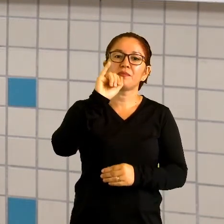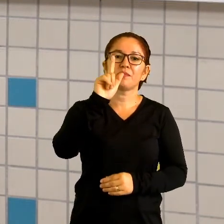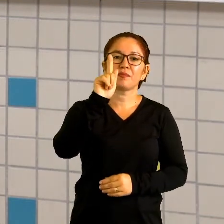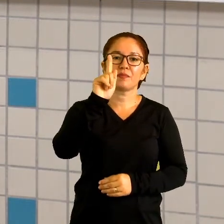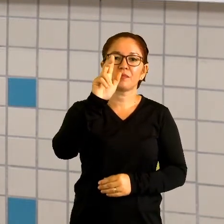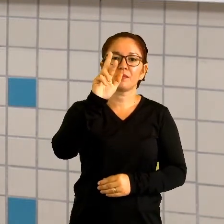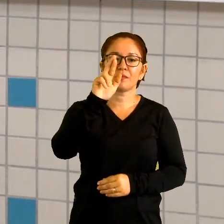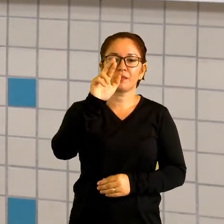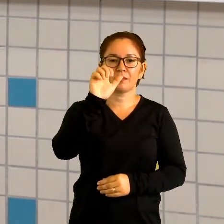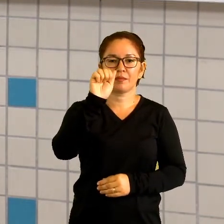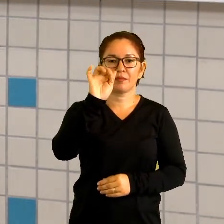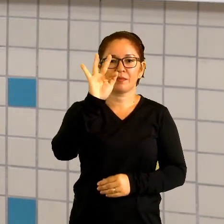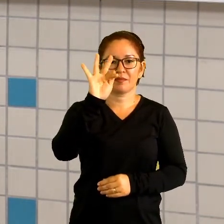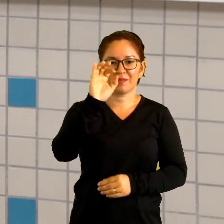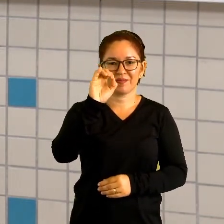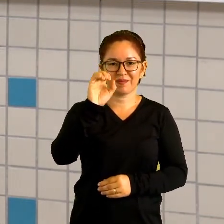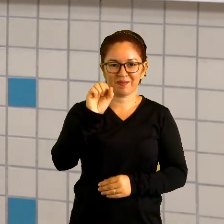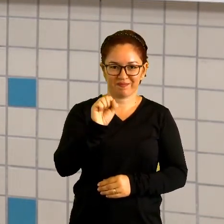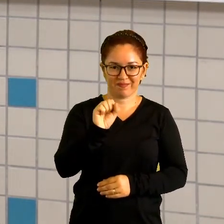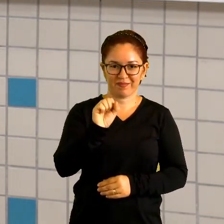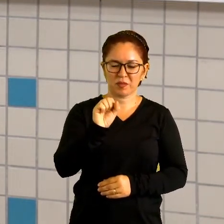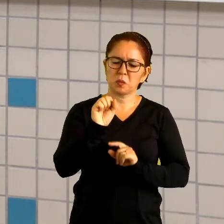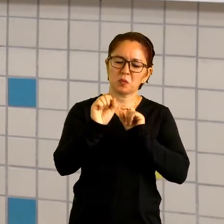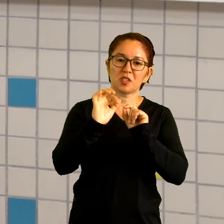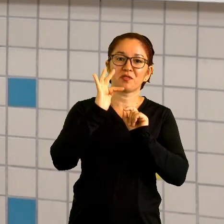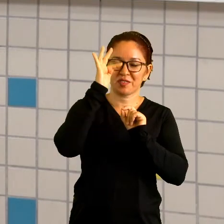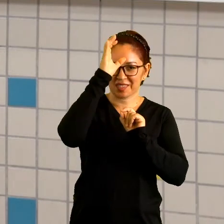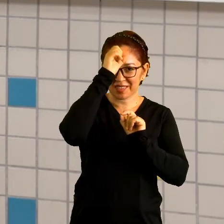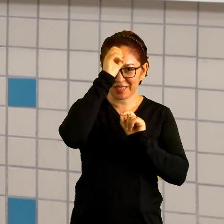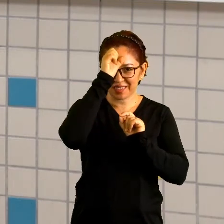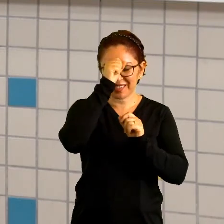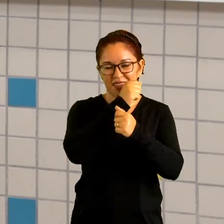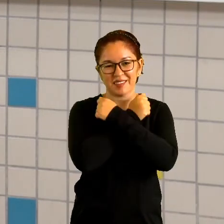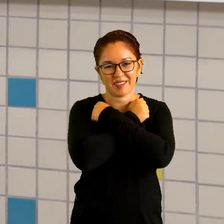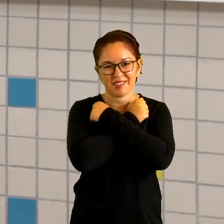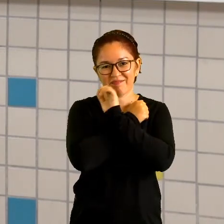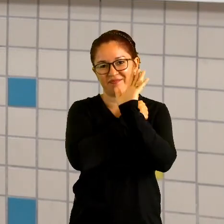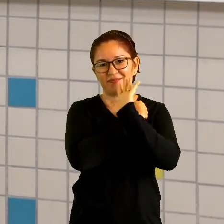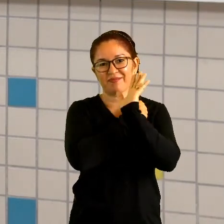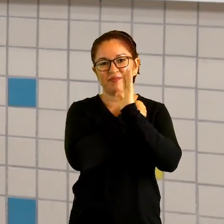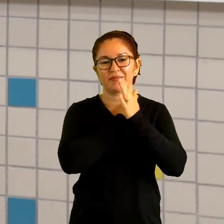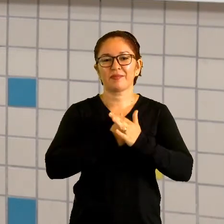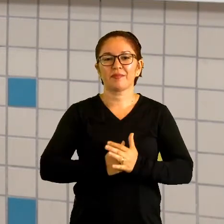Próxima aula falaremos de dígrafos. Abraços e sabedoria e até mais!